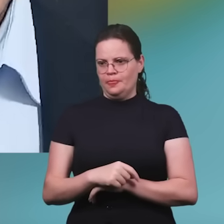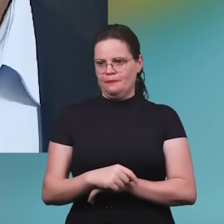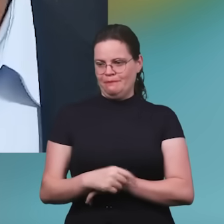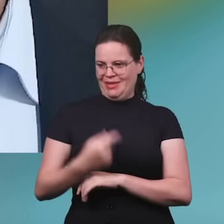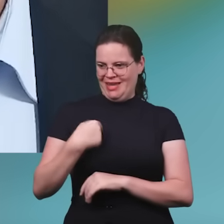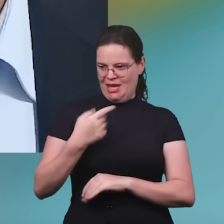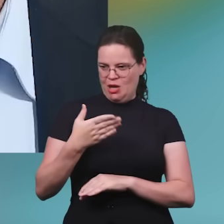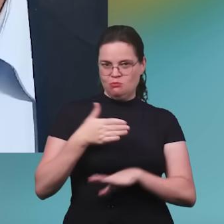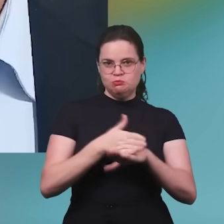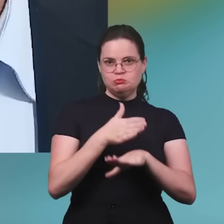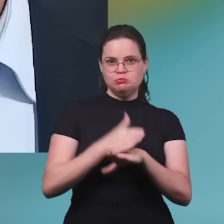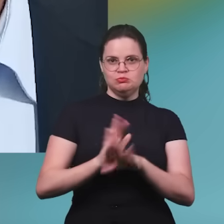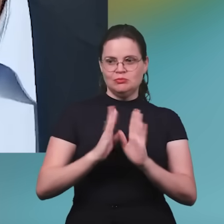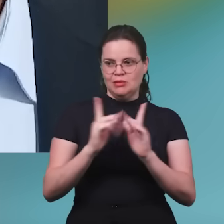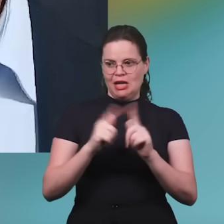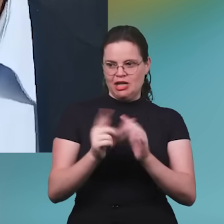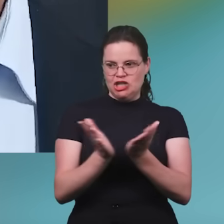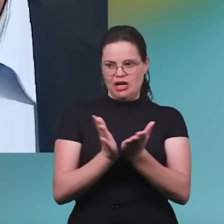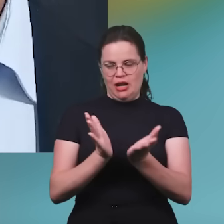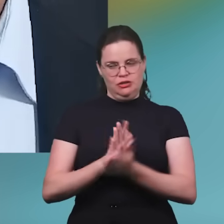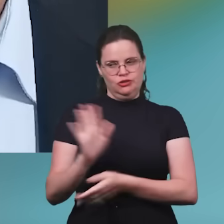frequento a igreja evangélica,